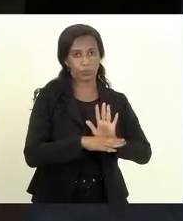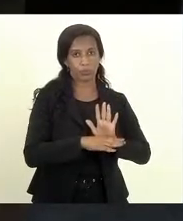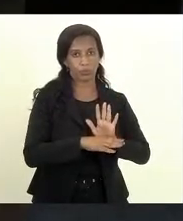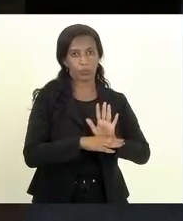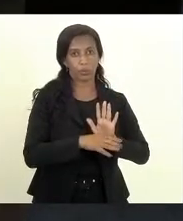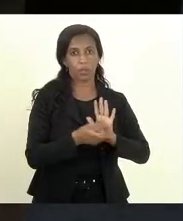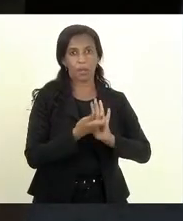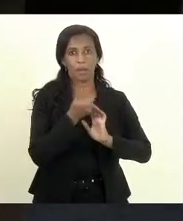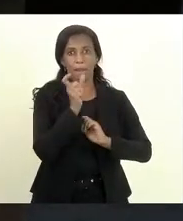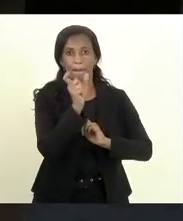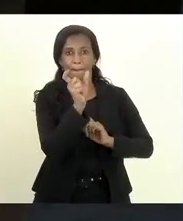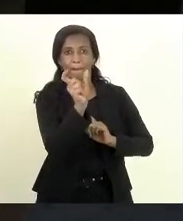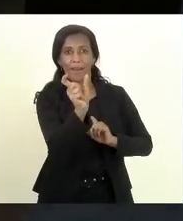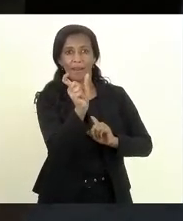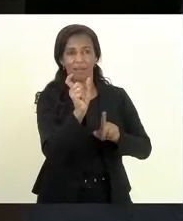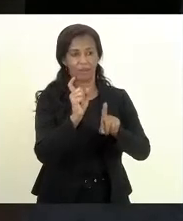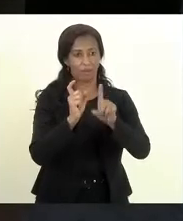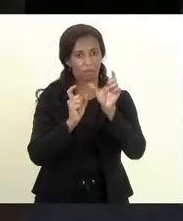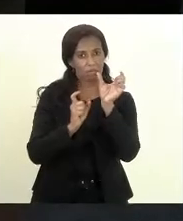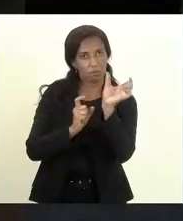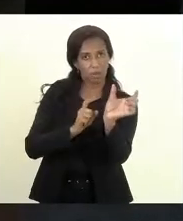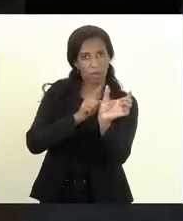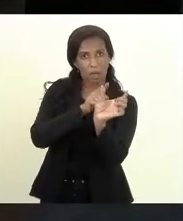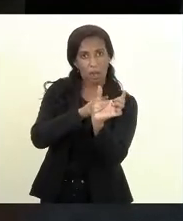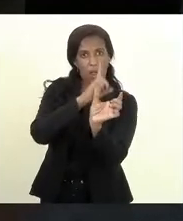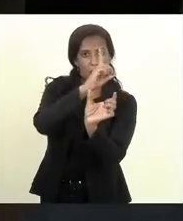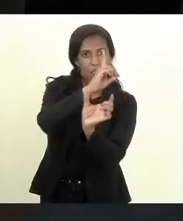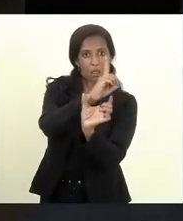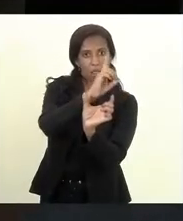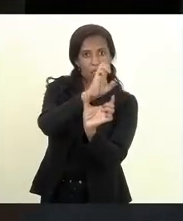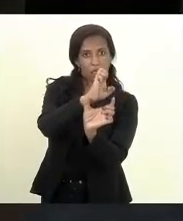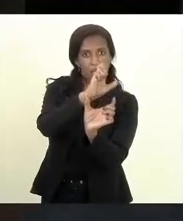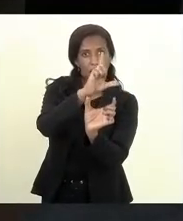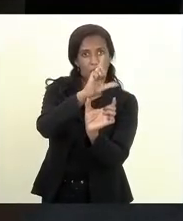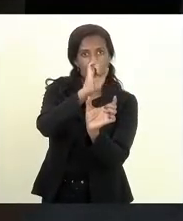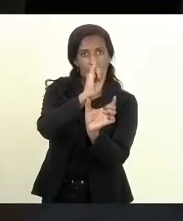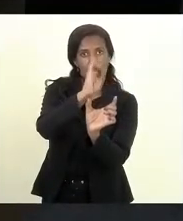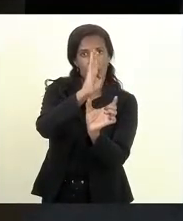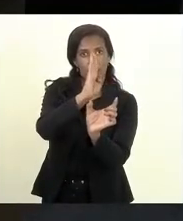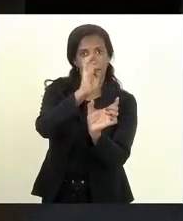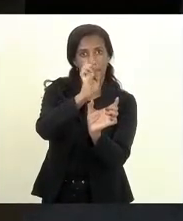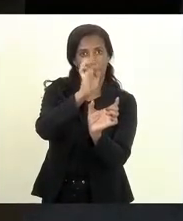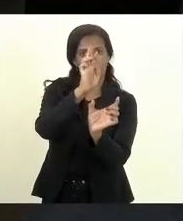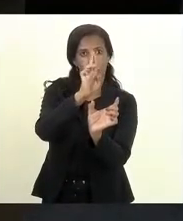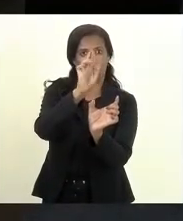a palavra deliberativa. Então, eu queria dizer ao deputado